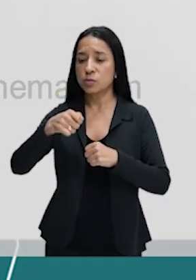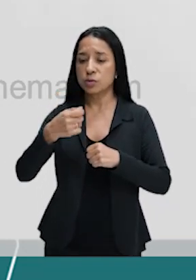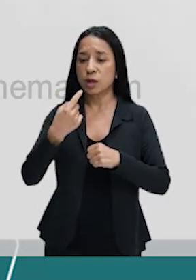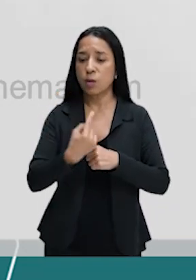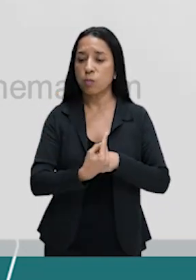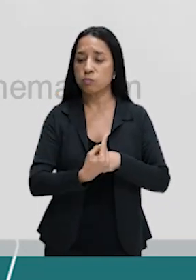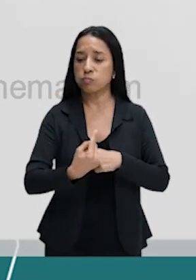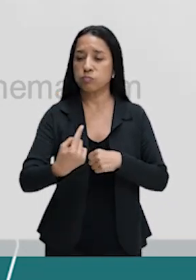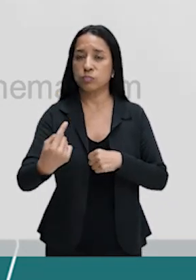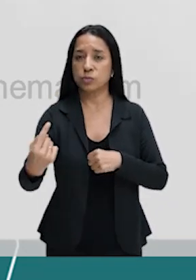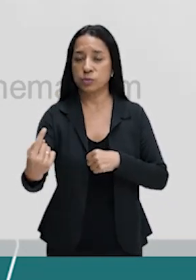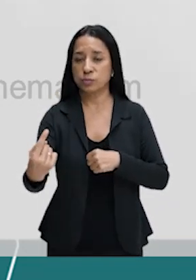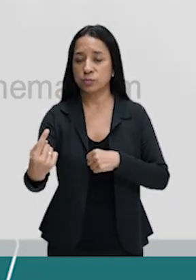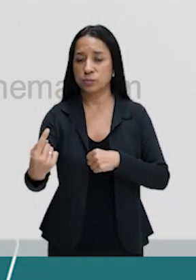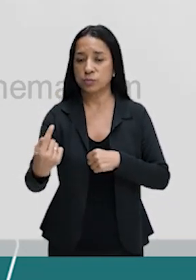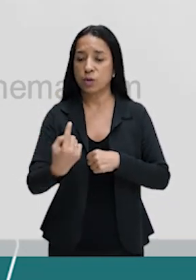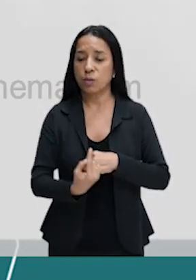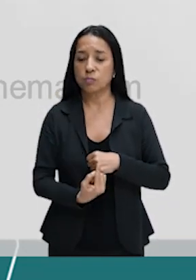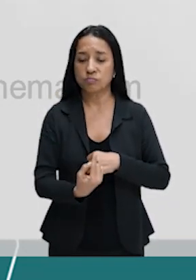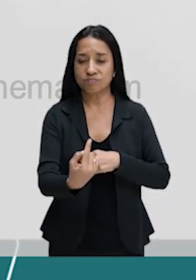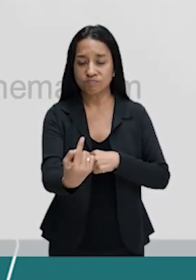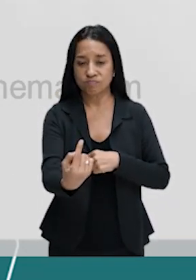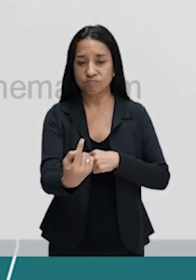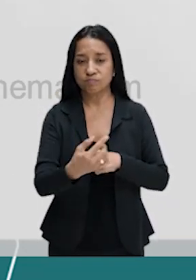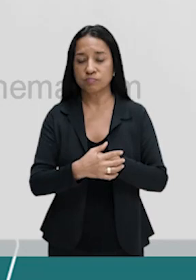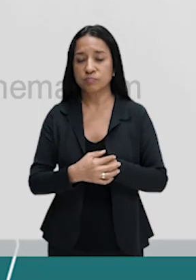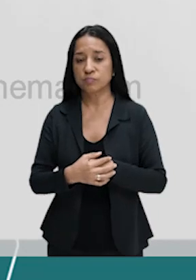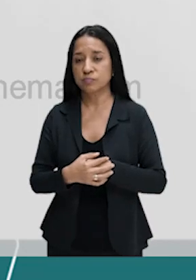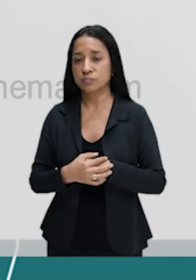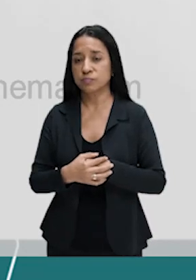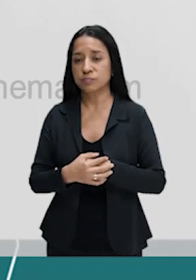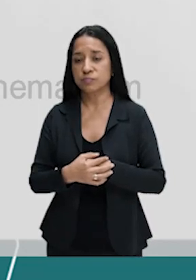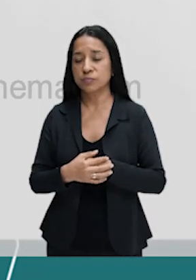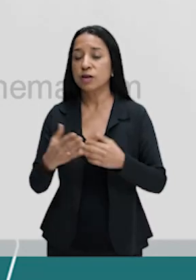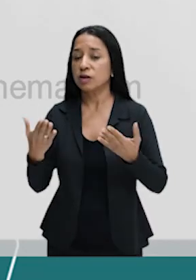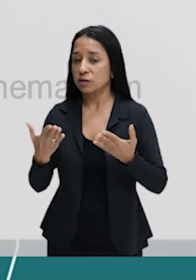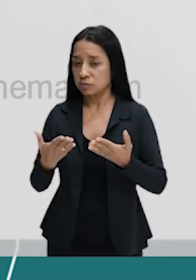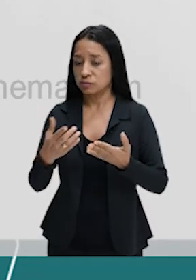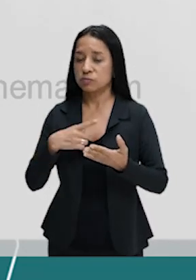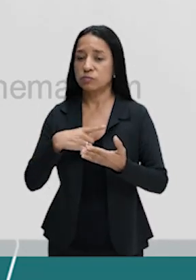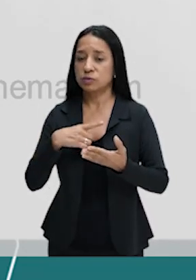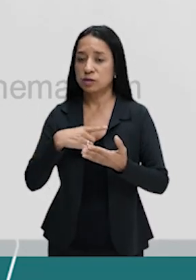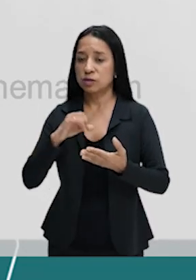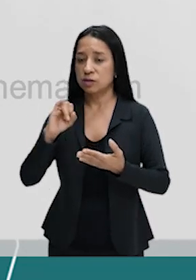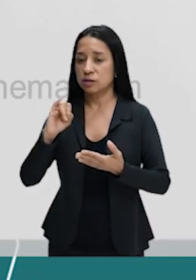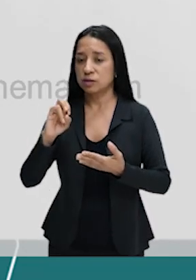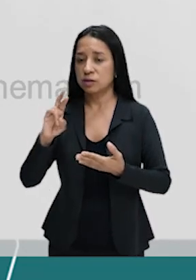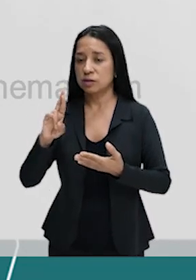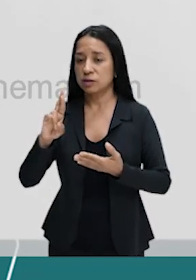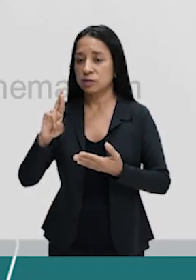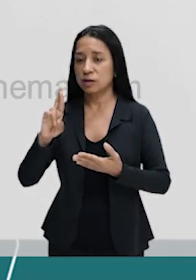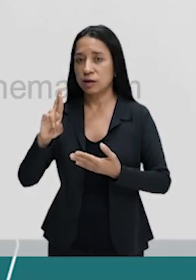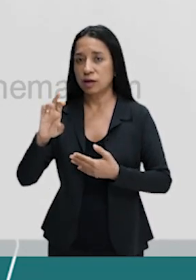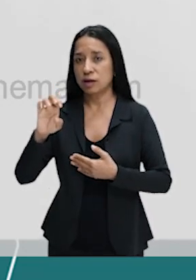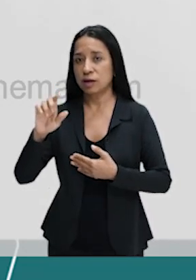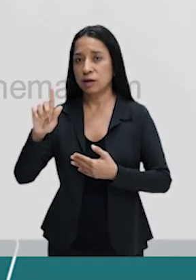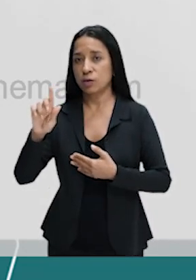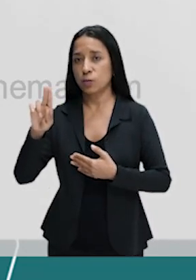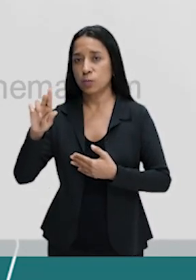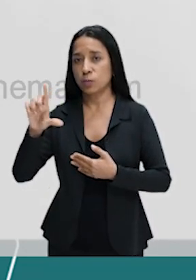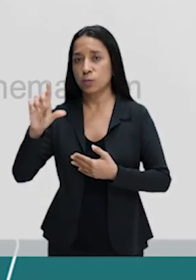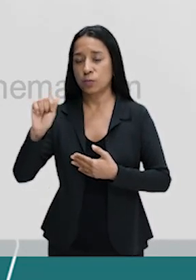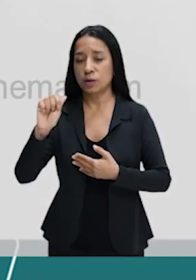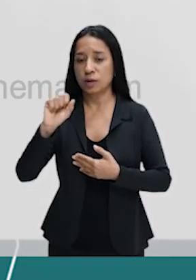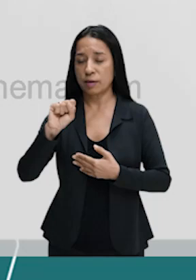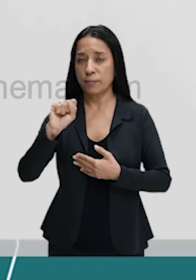também em espanhol. Então, olha só, aí eu já entro para o irregular, tá? Eu voy, tu